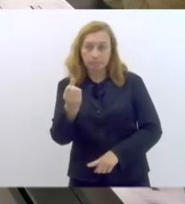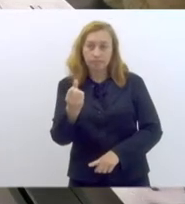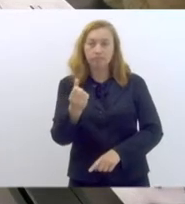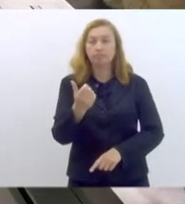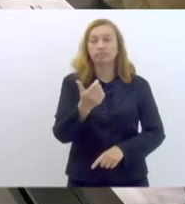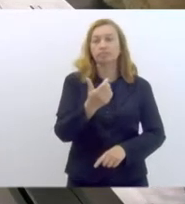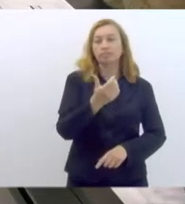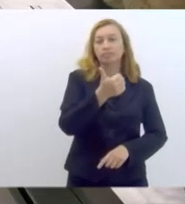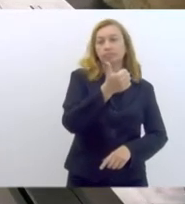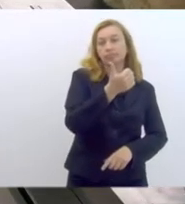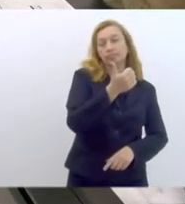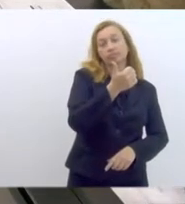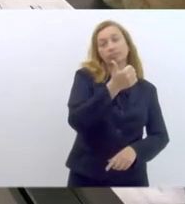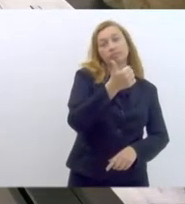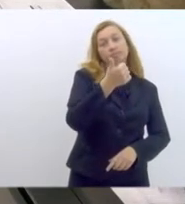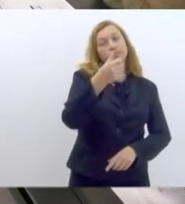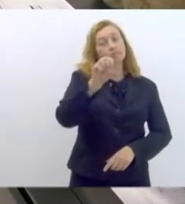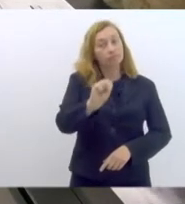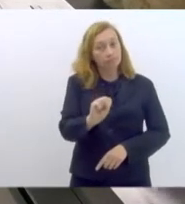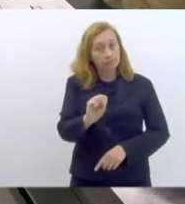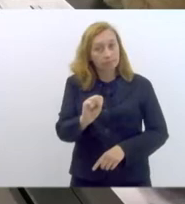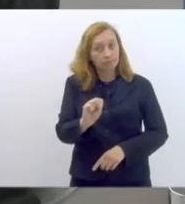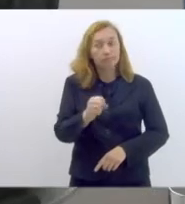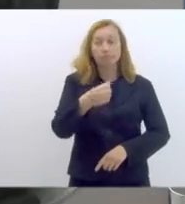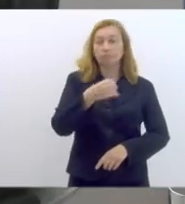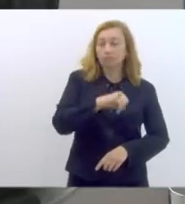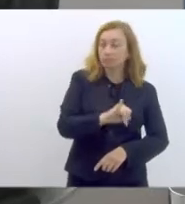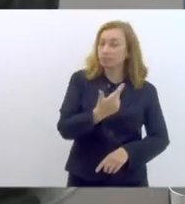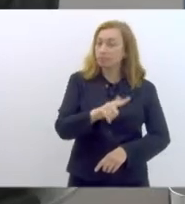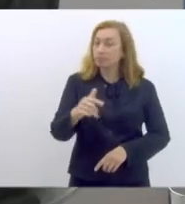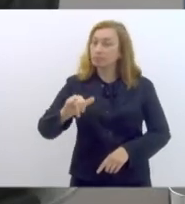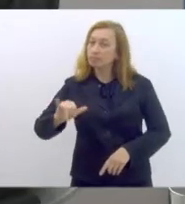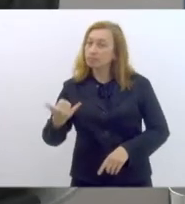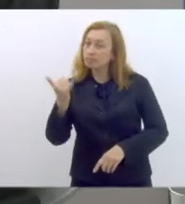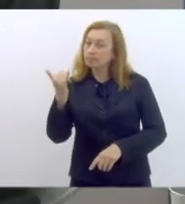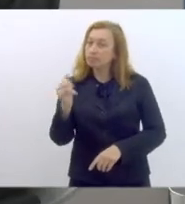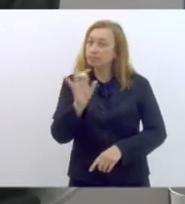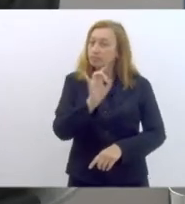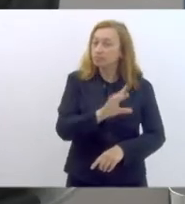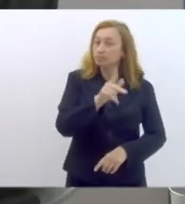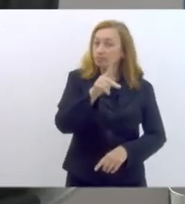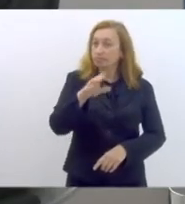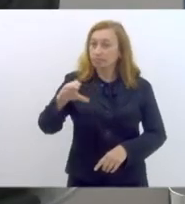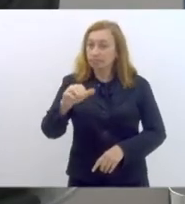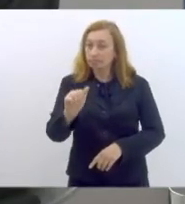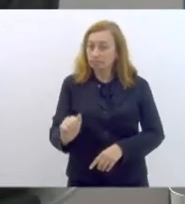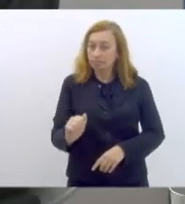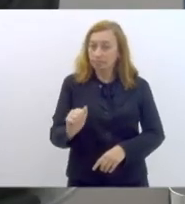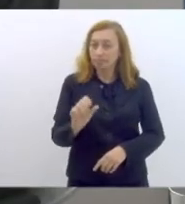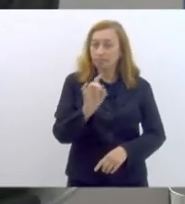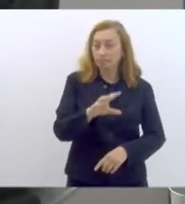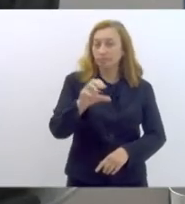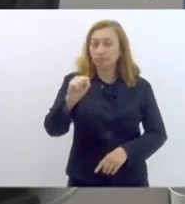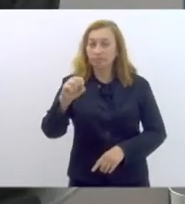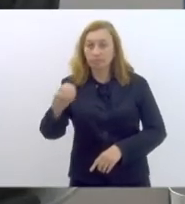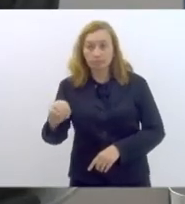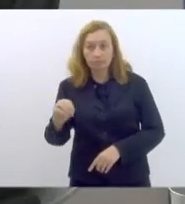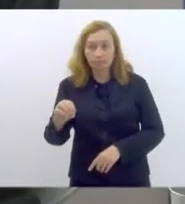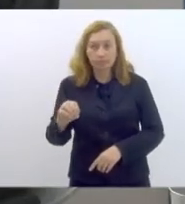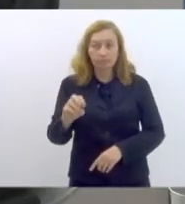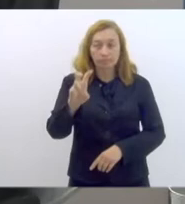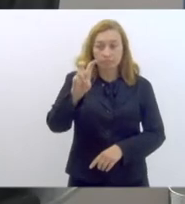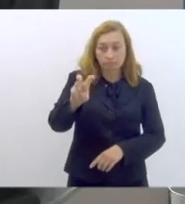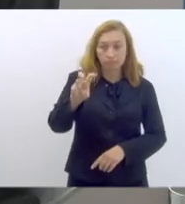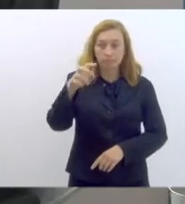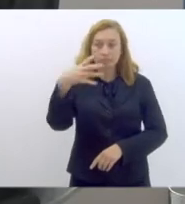seria 18. Se não tivesse juro, se fosse só o IPCA, seria 80. São